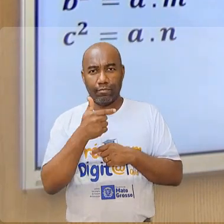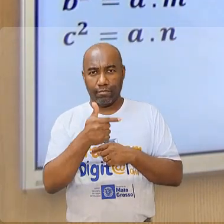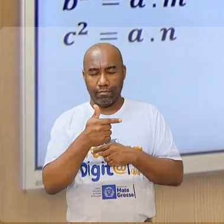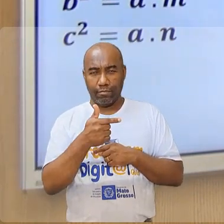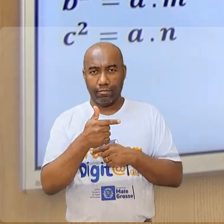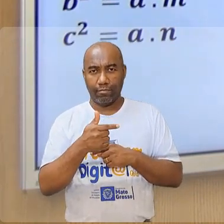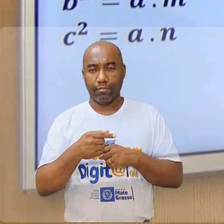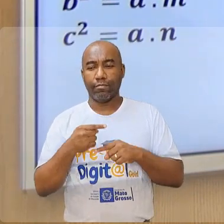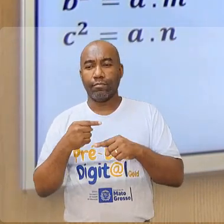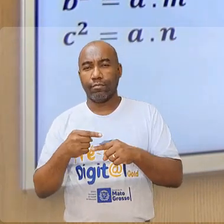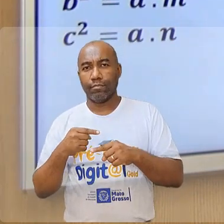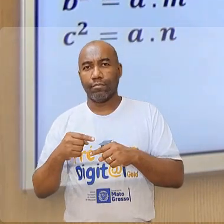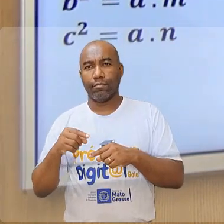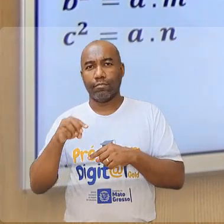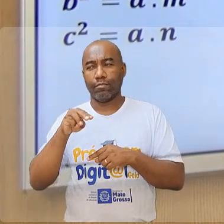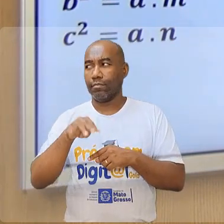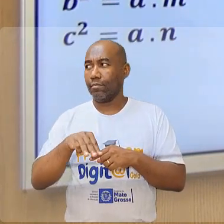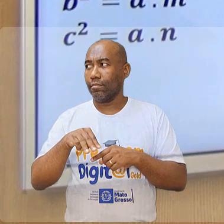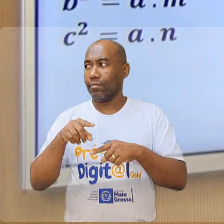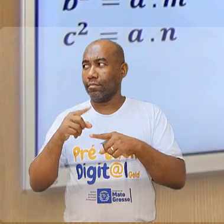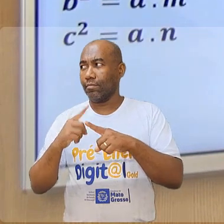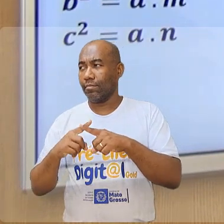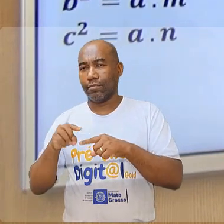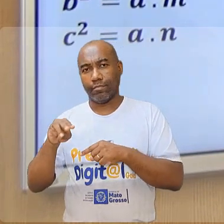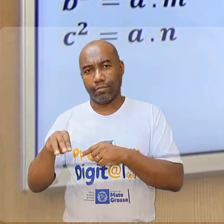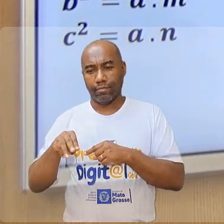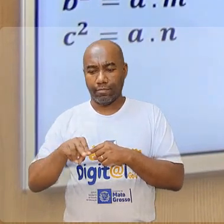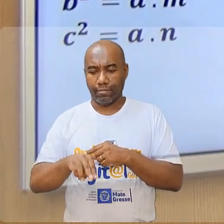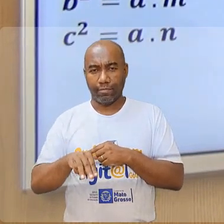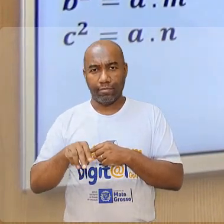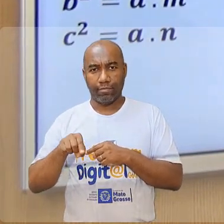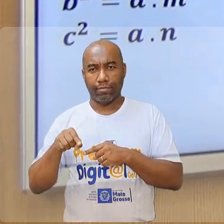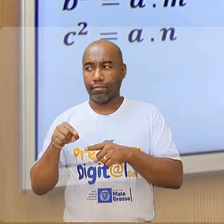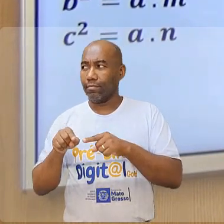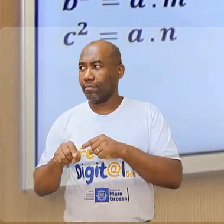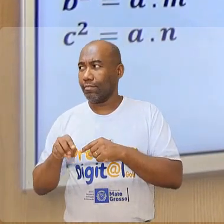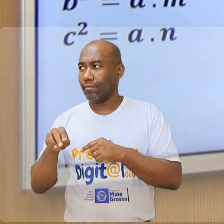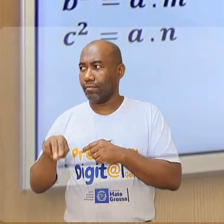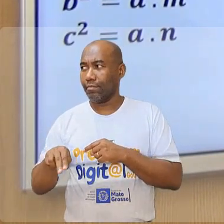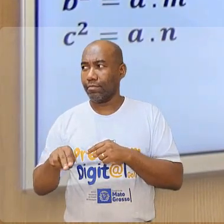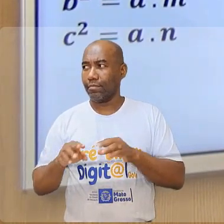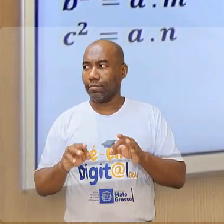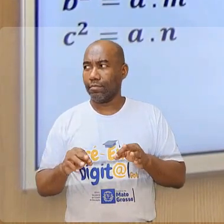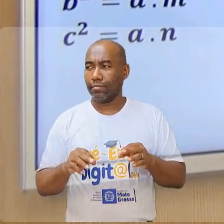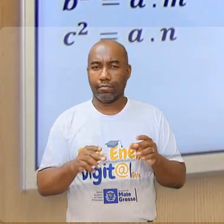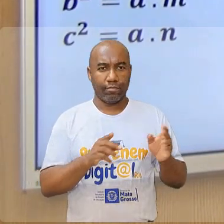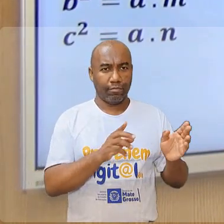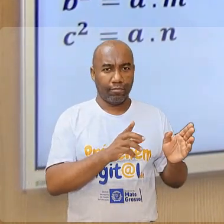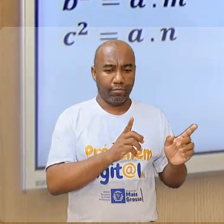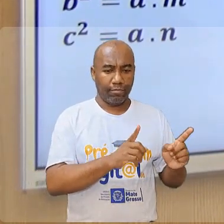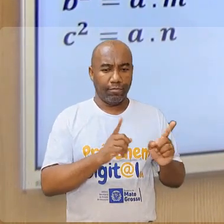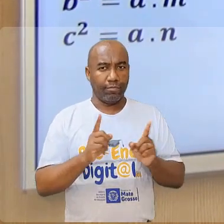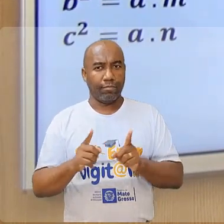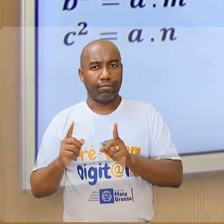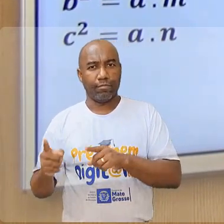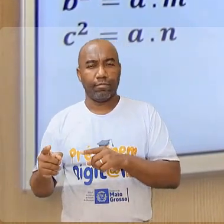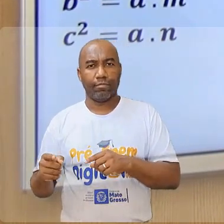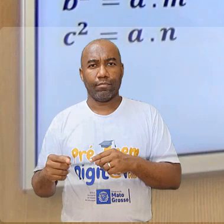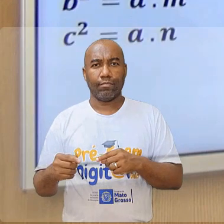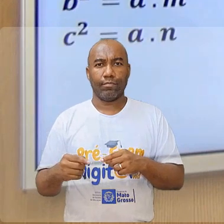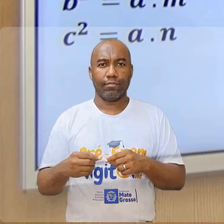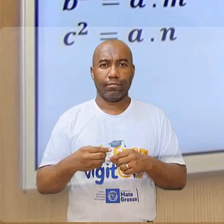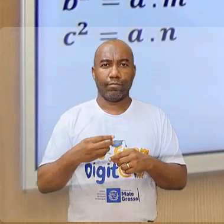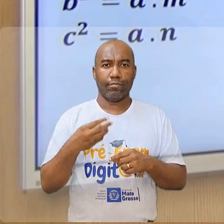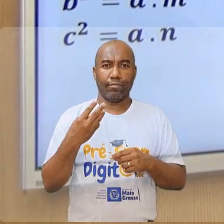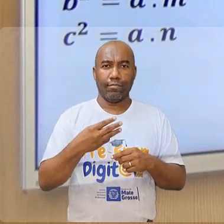ao quadrado e Emily Zeni beleza essa é a terceira lua é uma duas três quatro é essa já é a